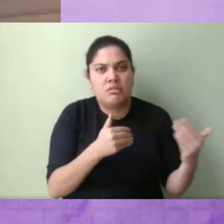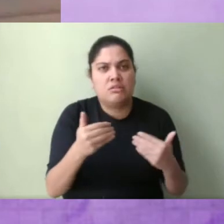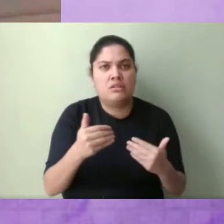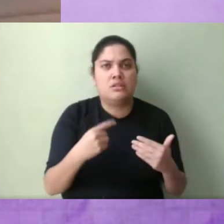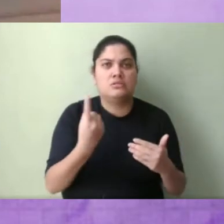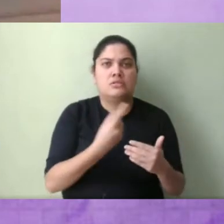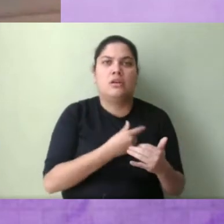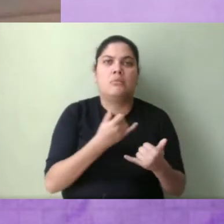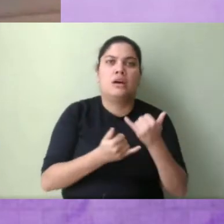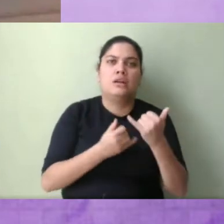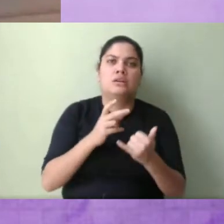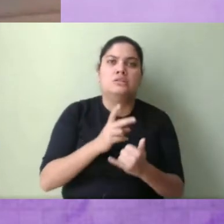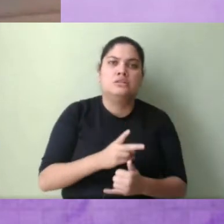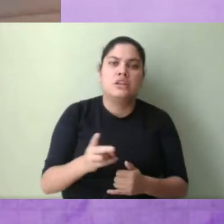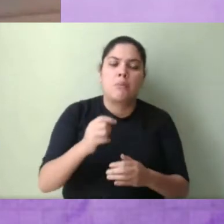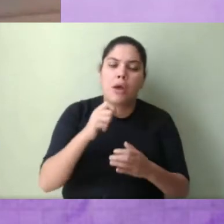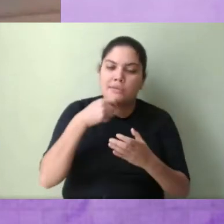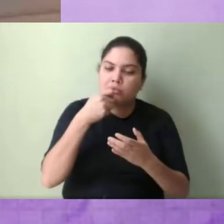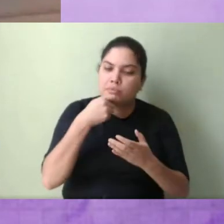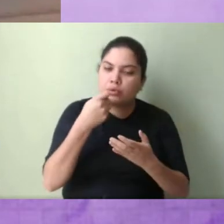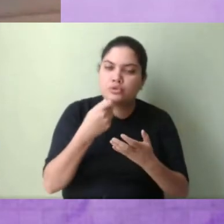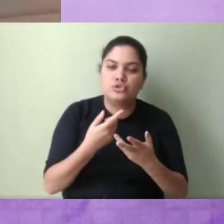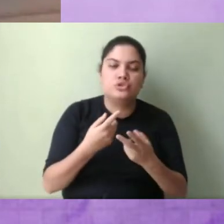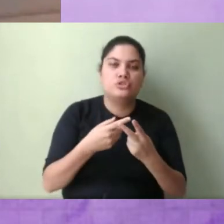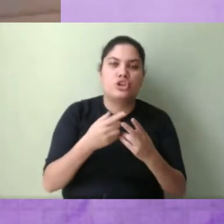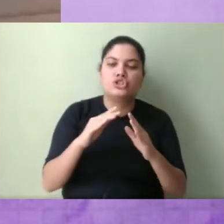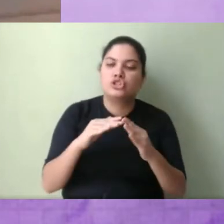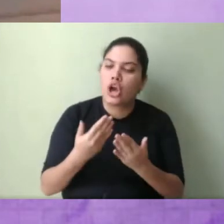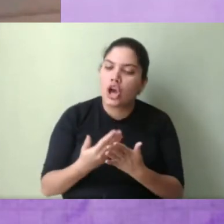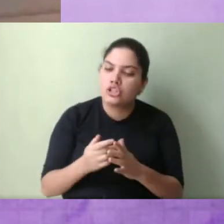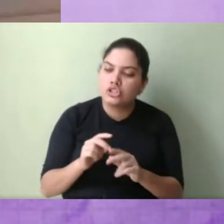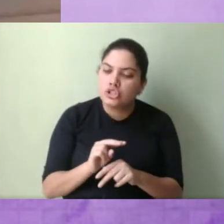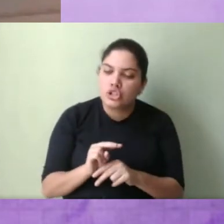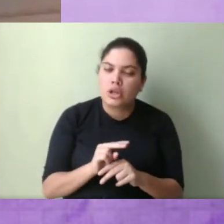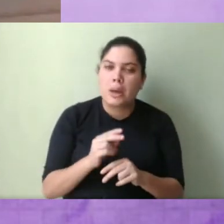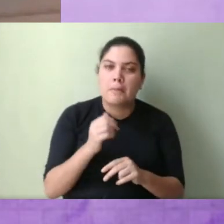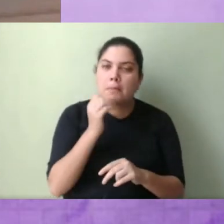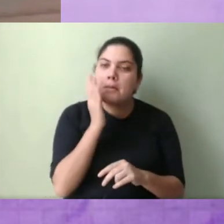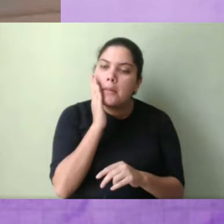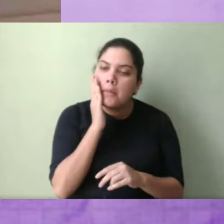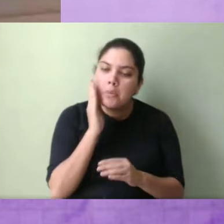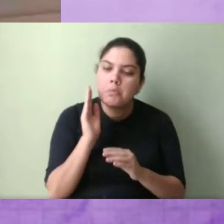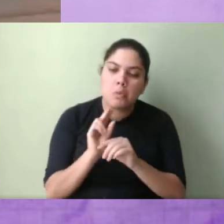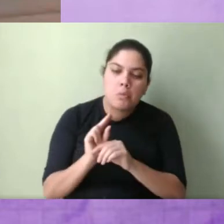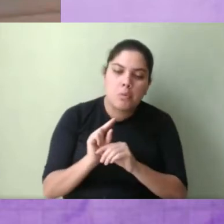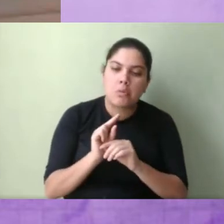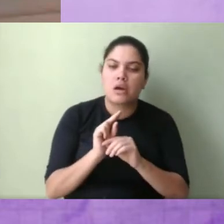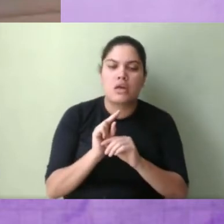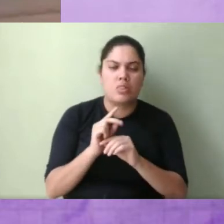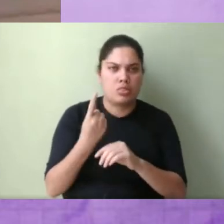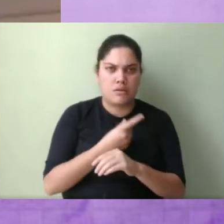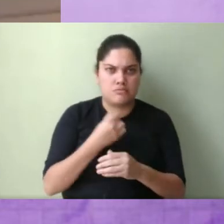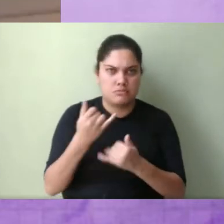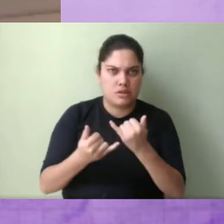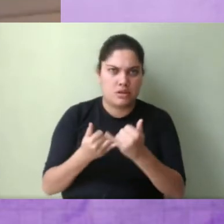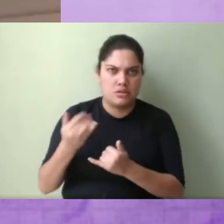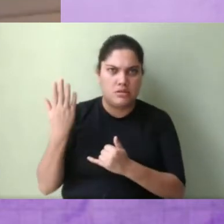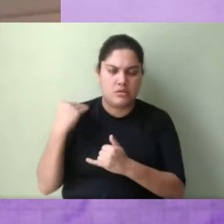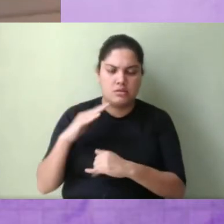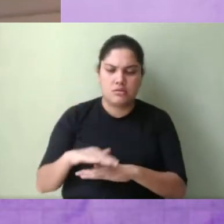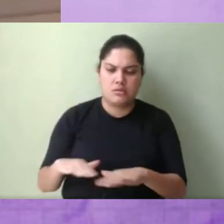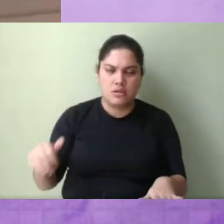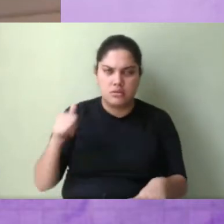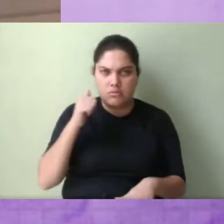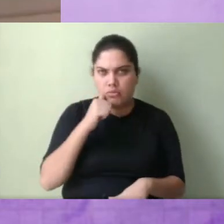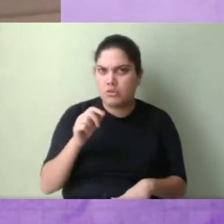essas expectativas que elas têm dos rapazes. Expliquem que nós somos educadas para sermos disponíveis. Nossas brincadeiras são sempre